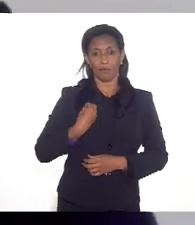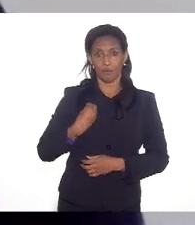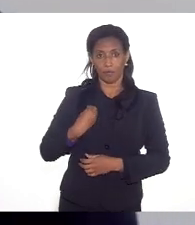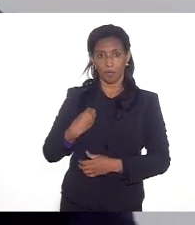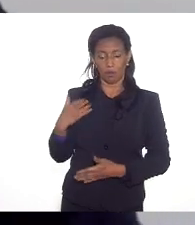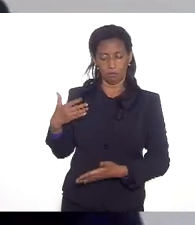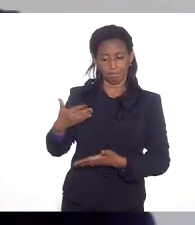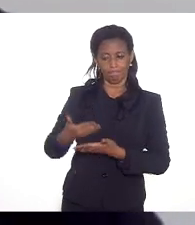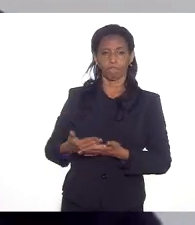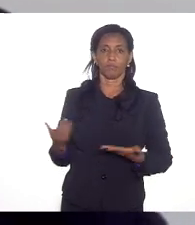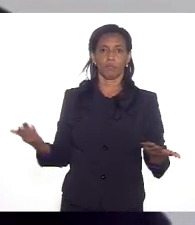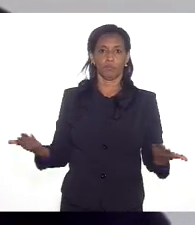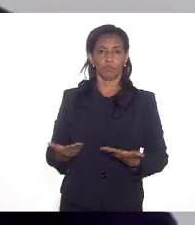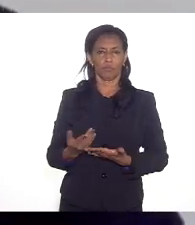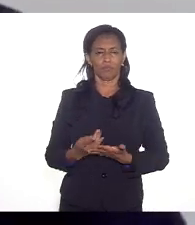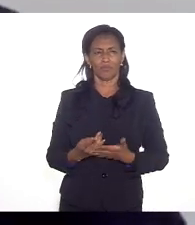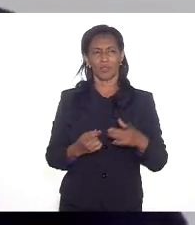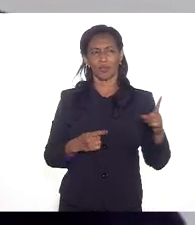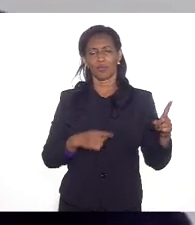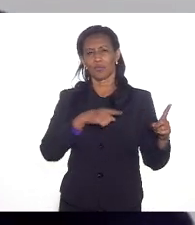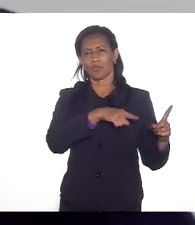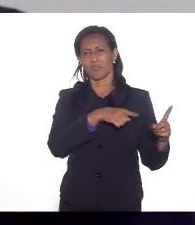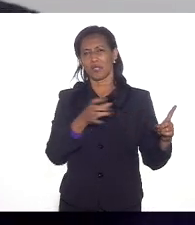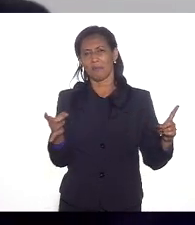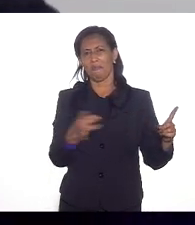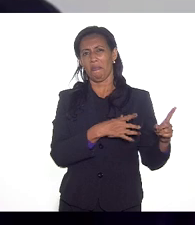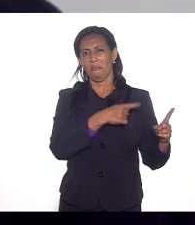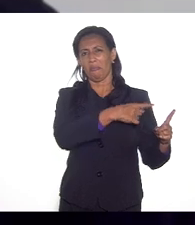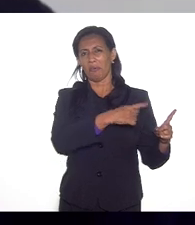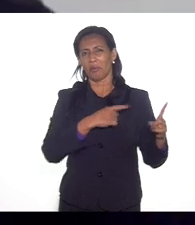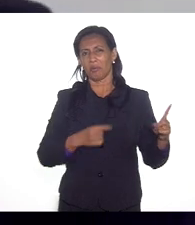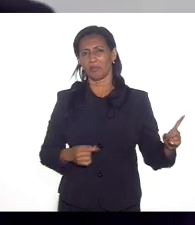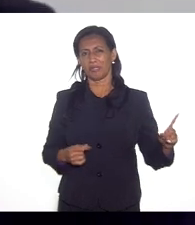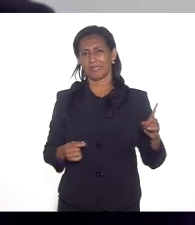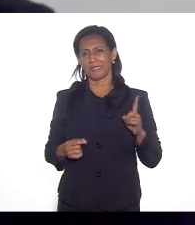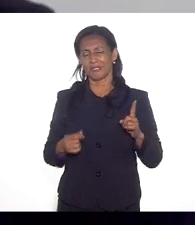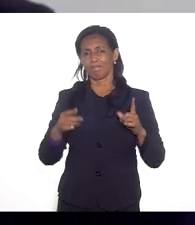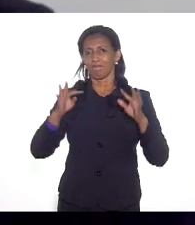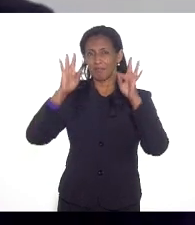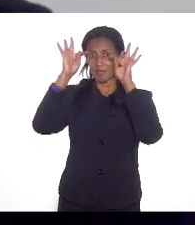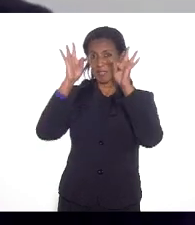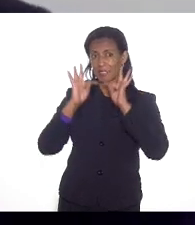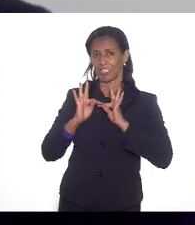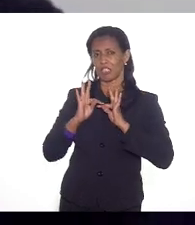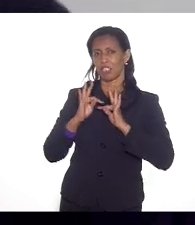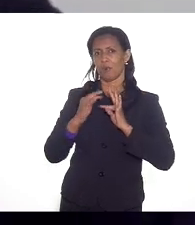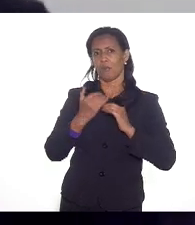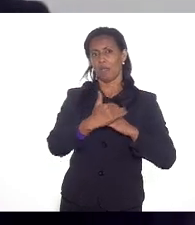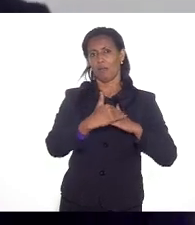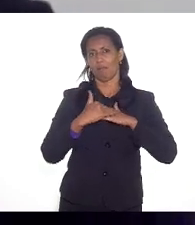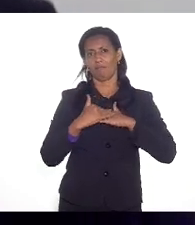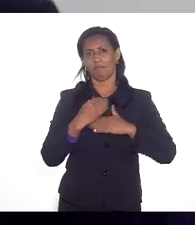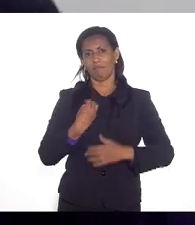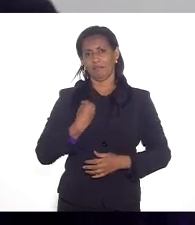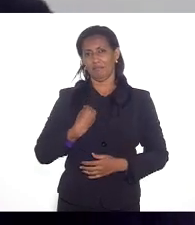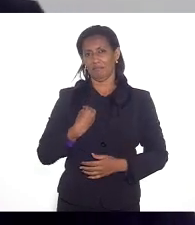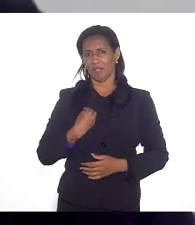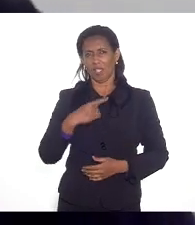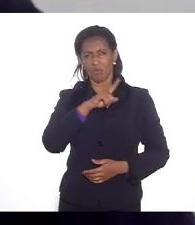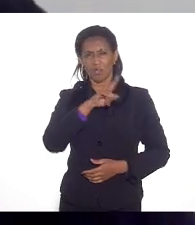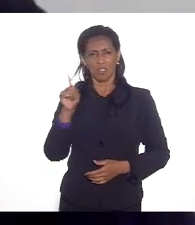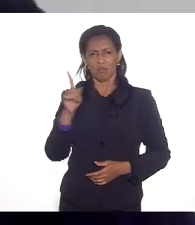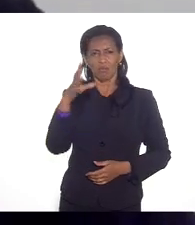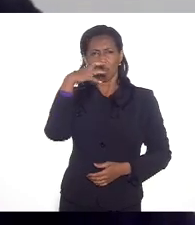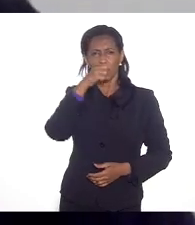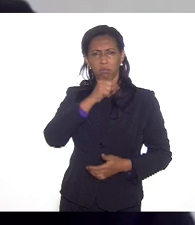estou vivendo hoje você de forma espontânea foi lá testemunhar o meu Ah e você não se